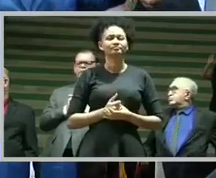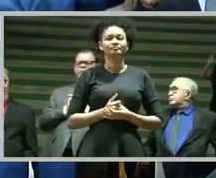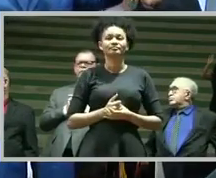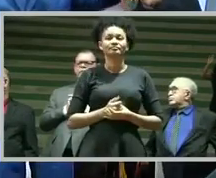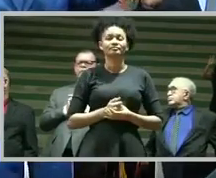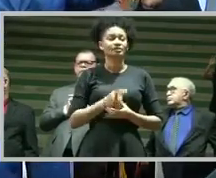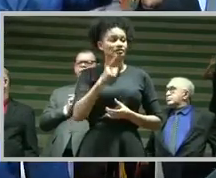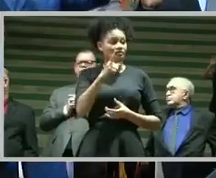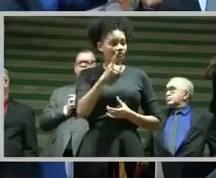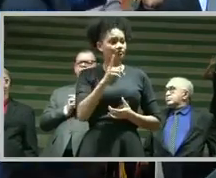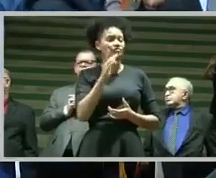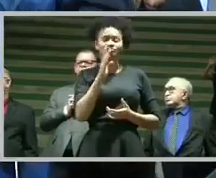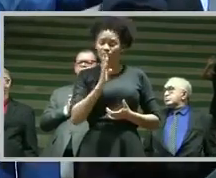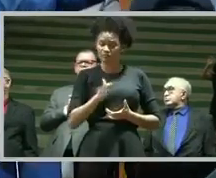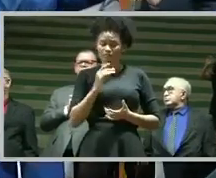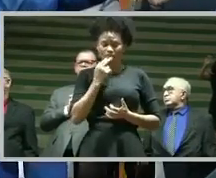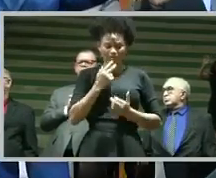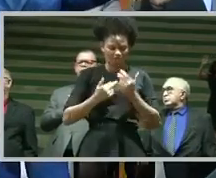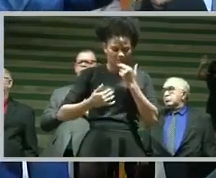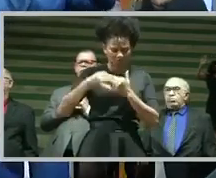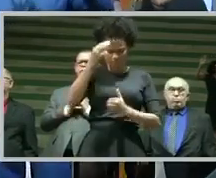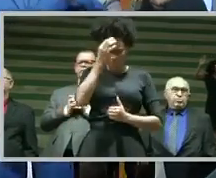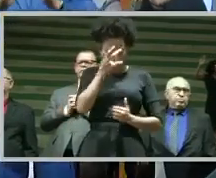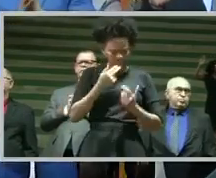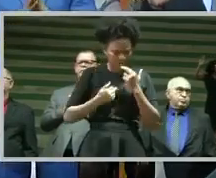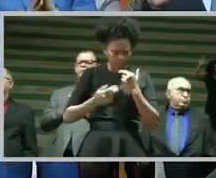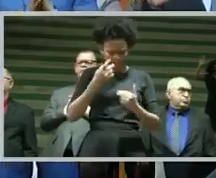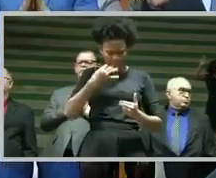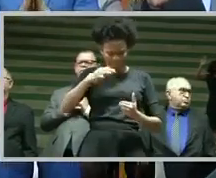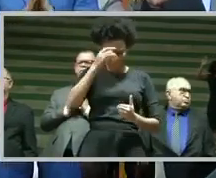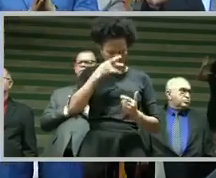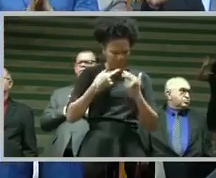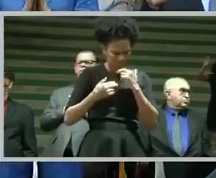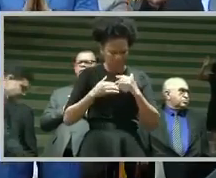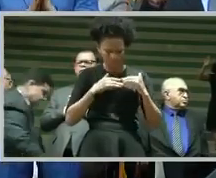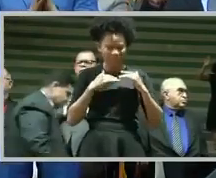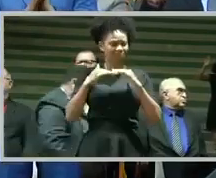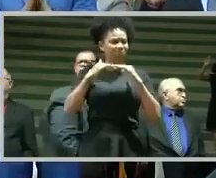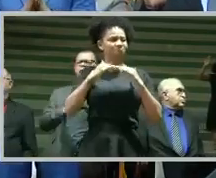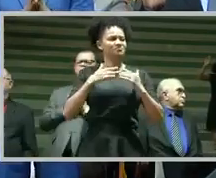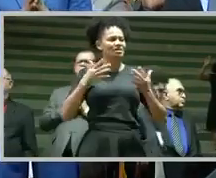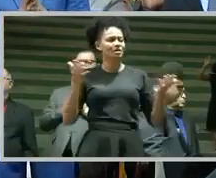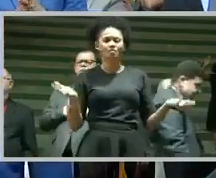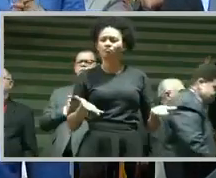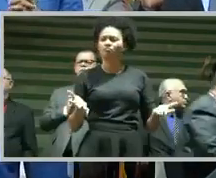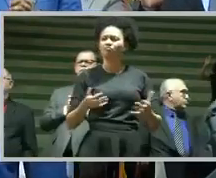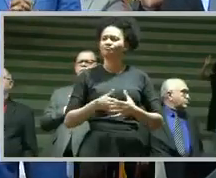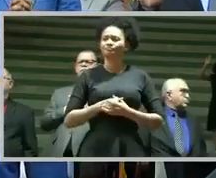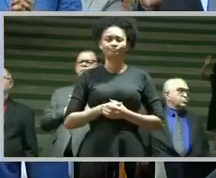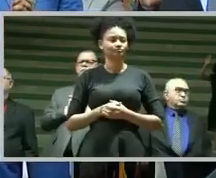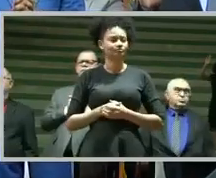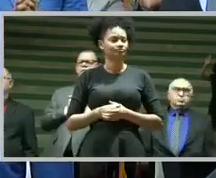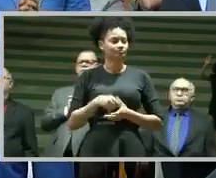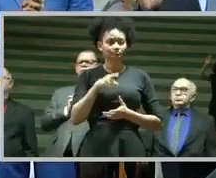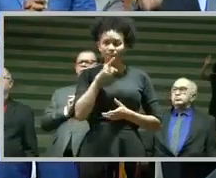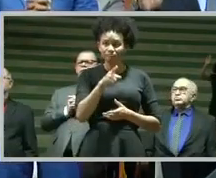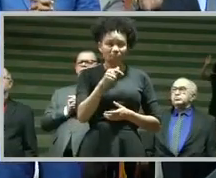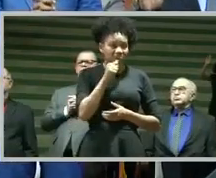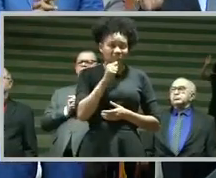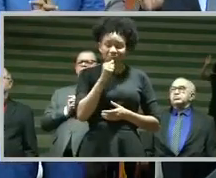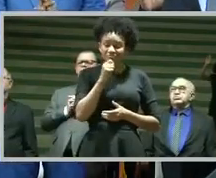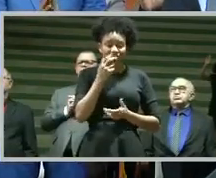Se você é batizado com o Espírito Santo, Ele vai te renovar em línguas estranhas agora. Se você não